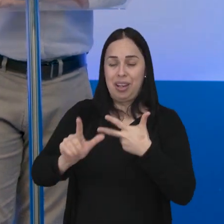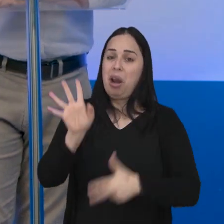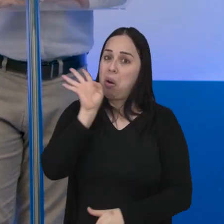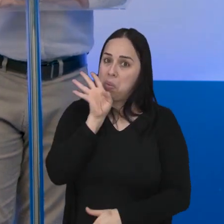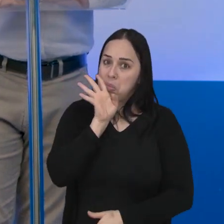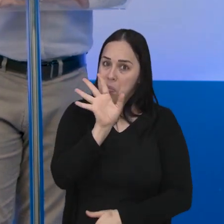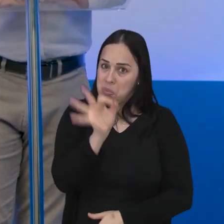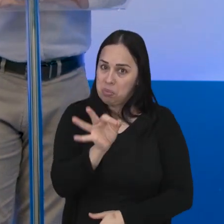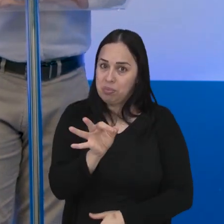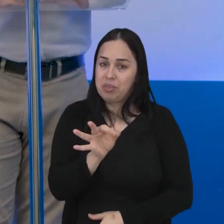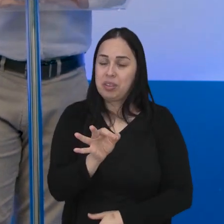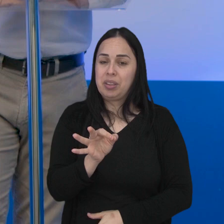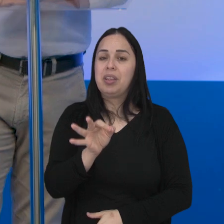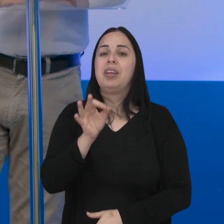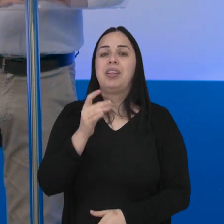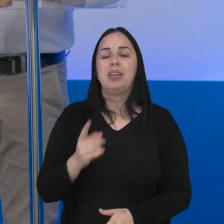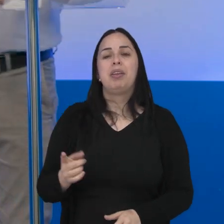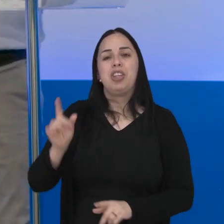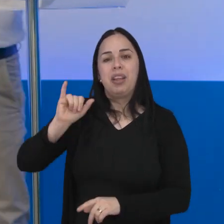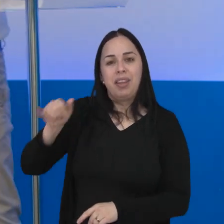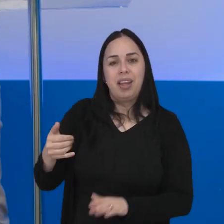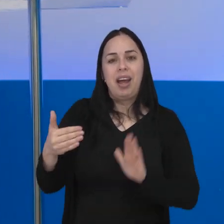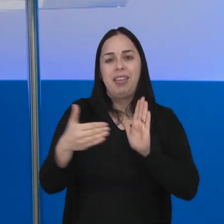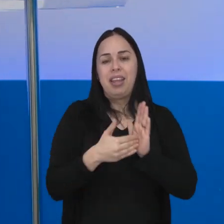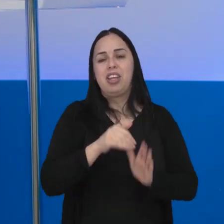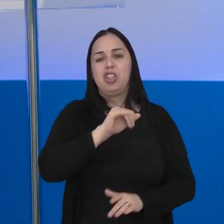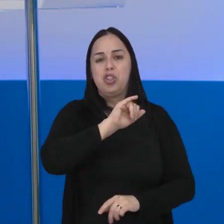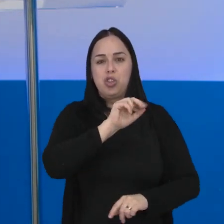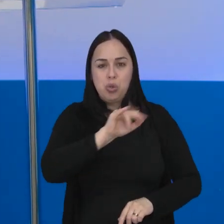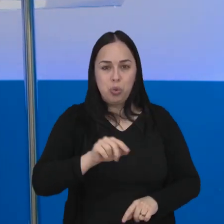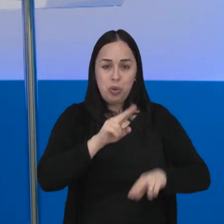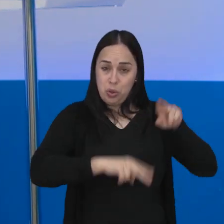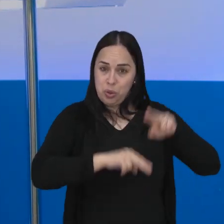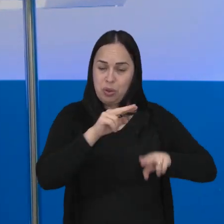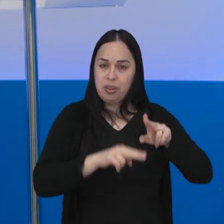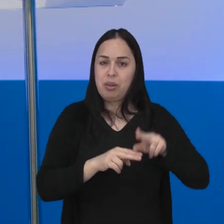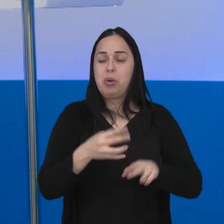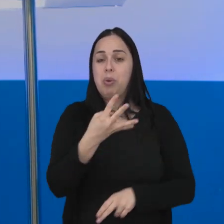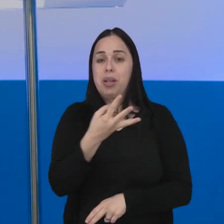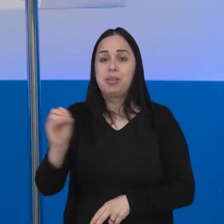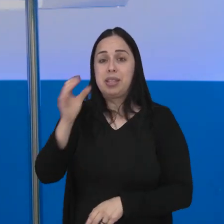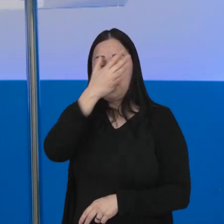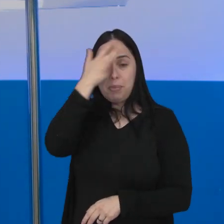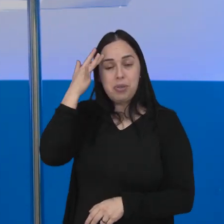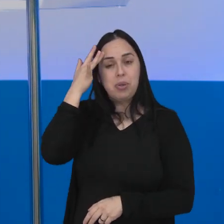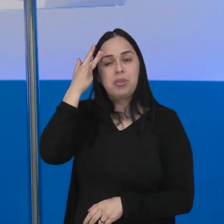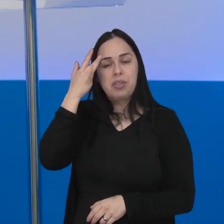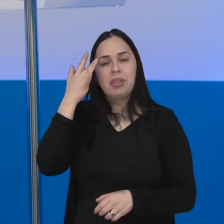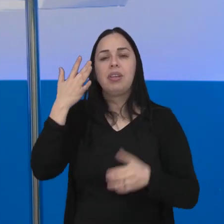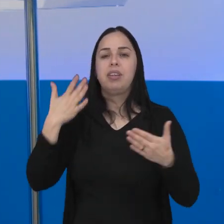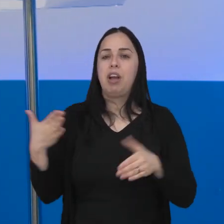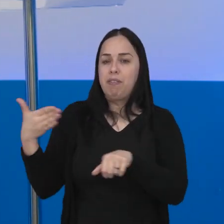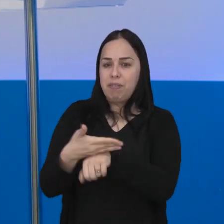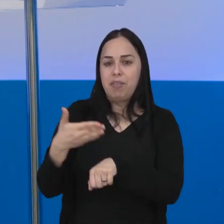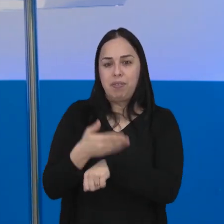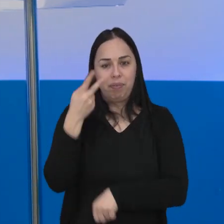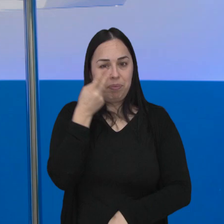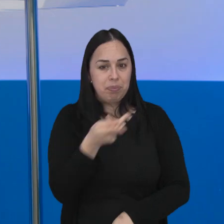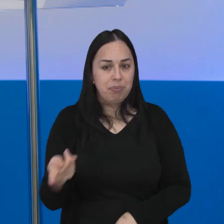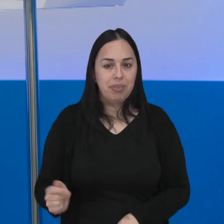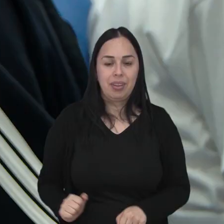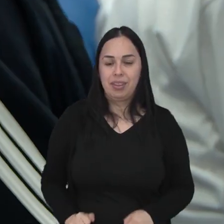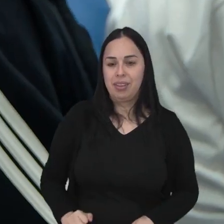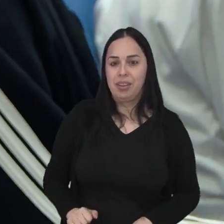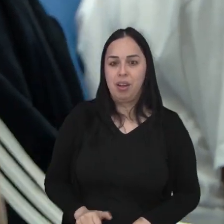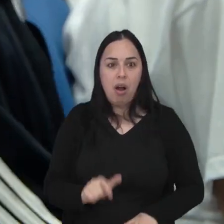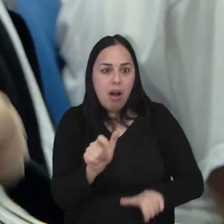Poder Legislativo. Legal, né? Só no primeiro semestre, mais de 400 pessoas participaram do programa e a repórter Isabela Cunha mostra para a